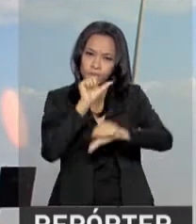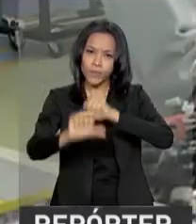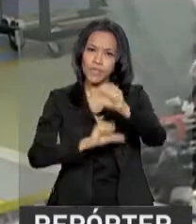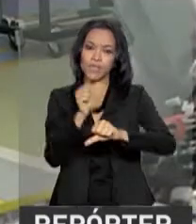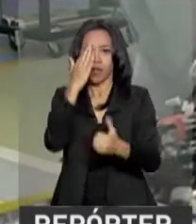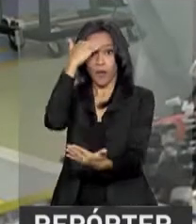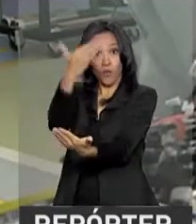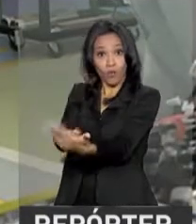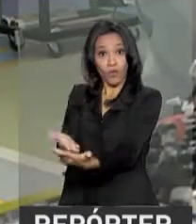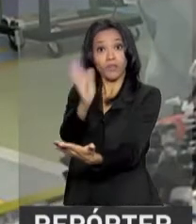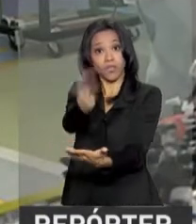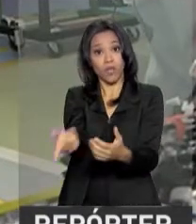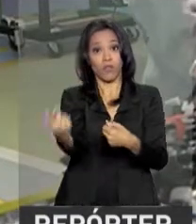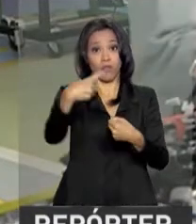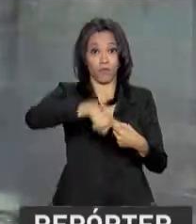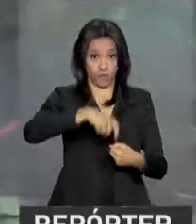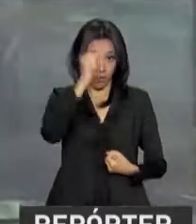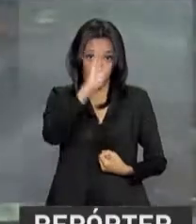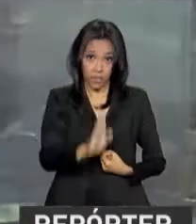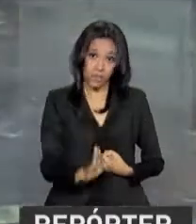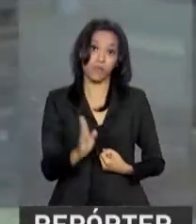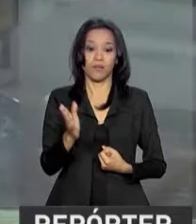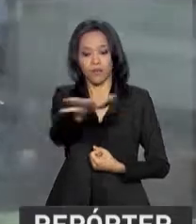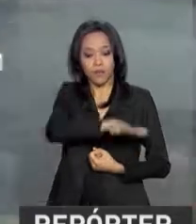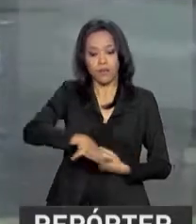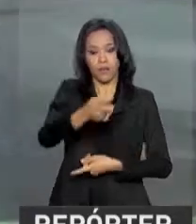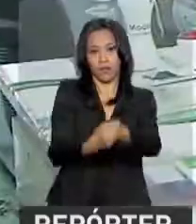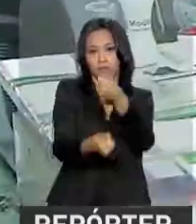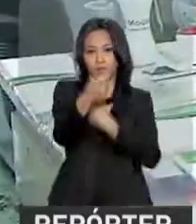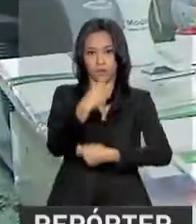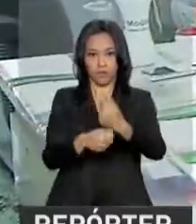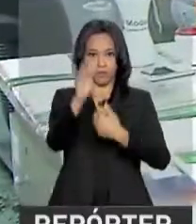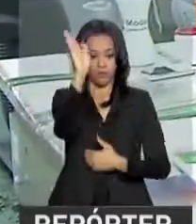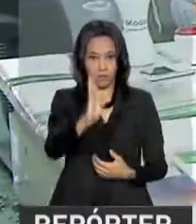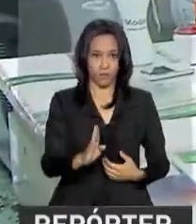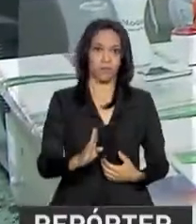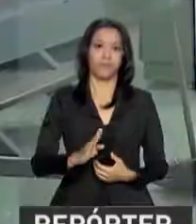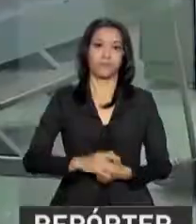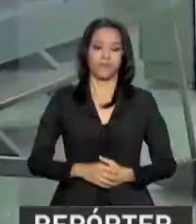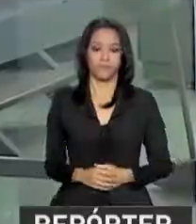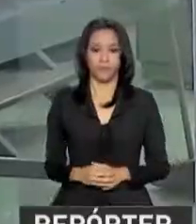confiança foi restabelecida na economia brasileira.